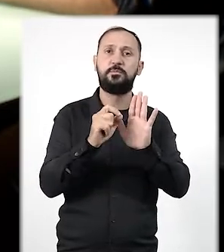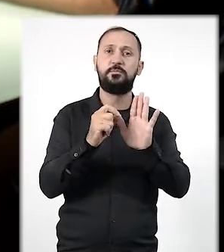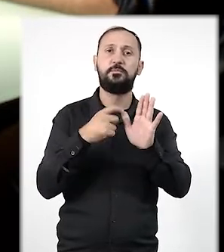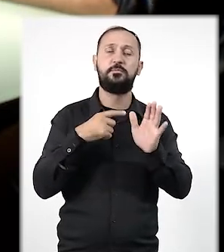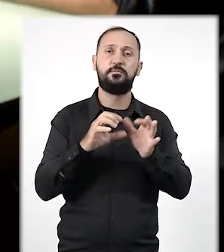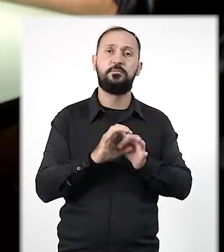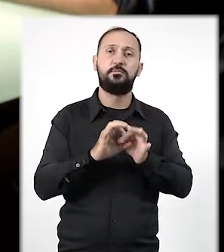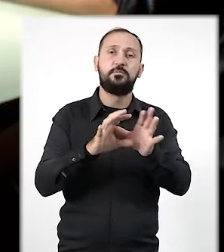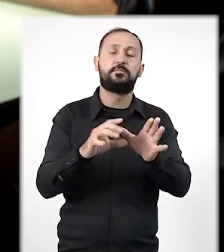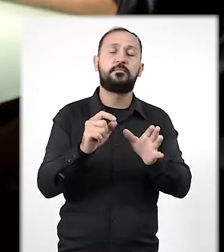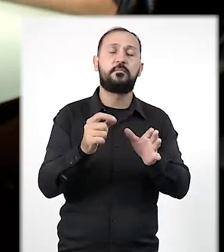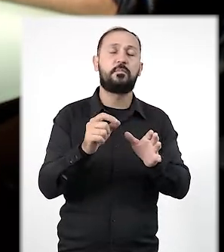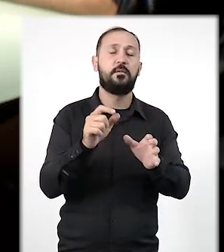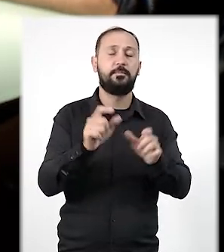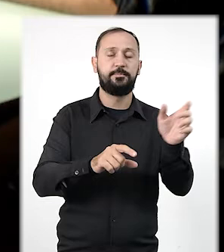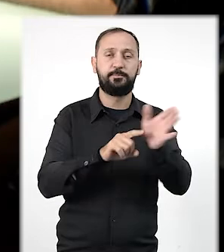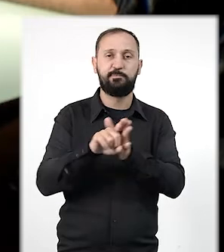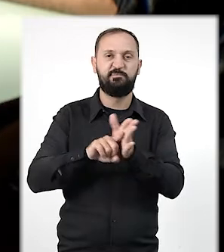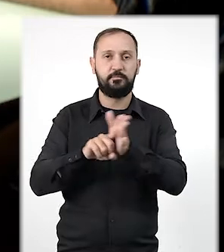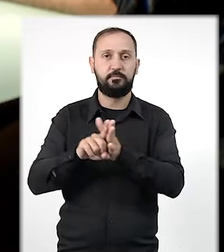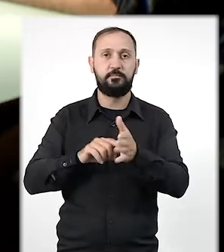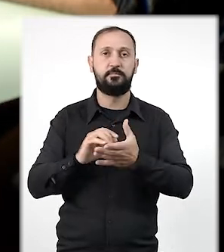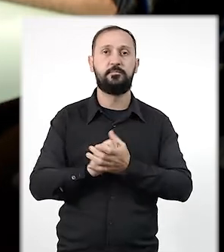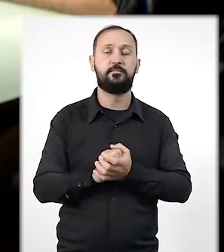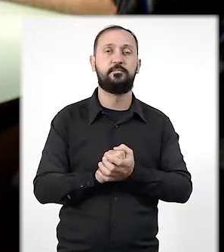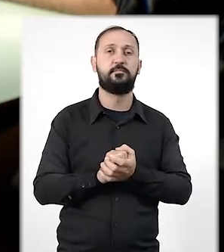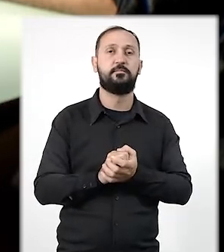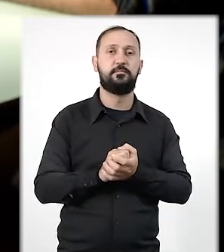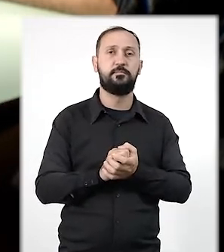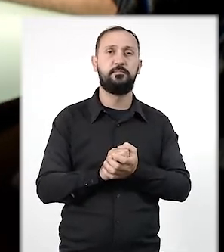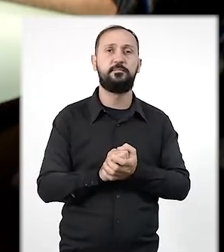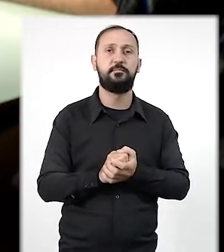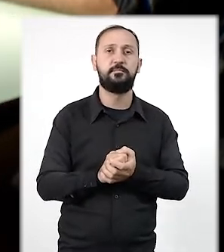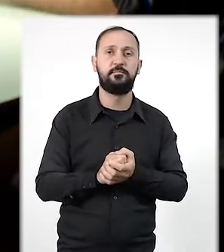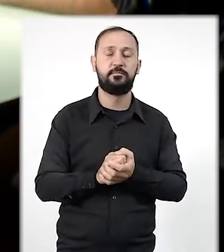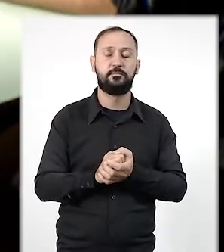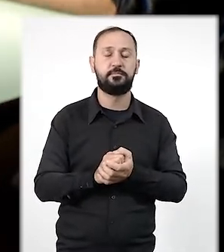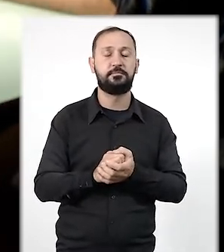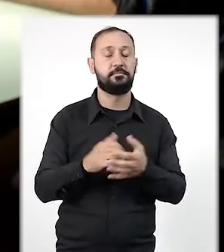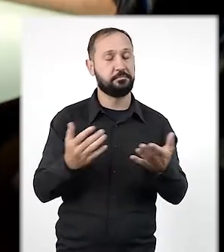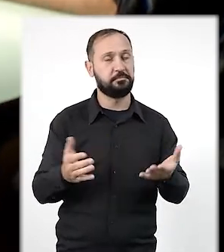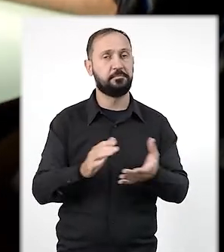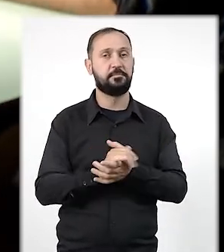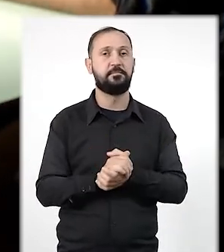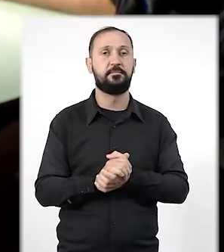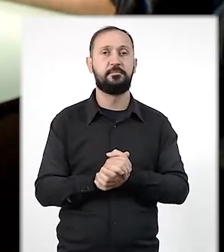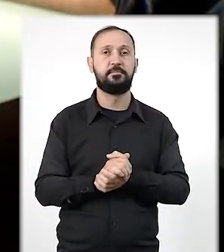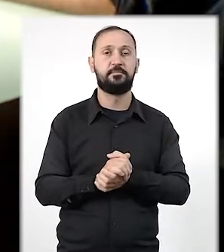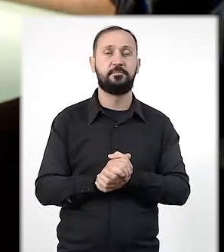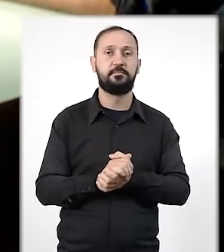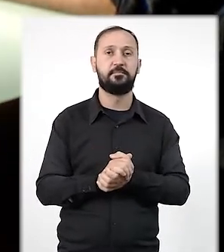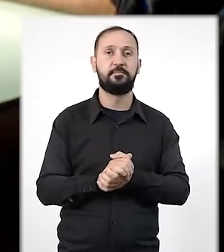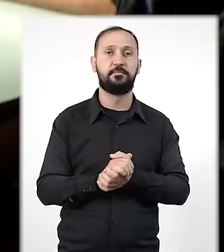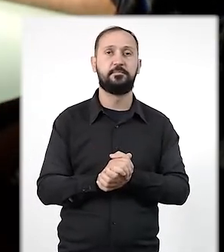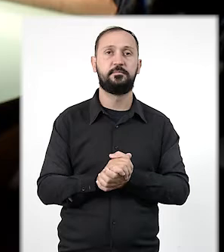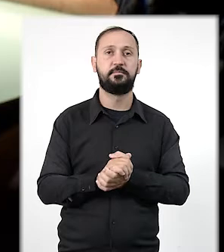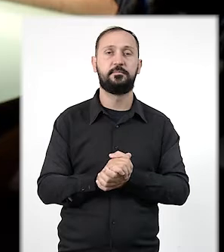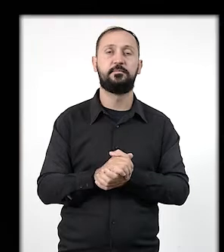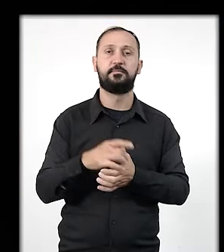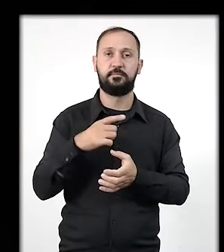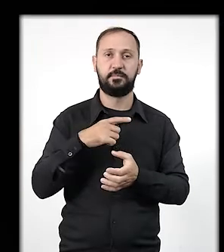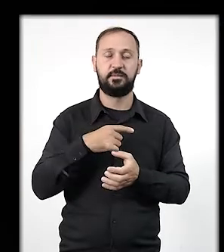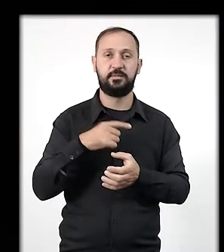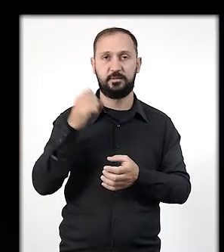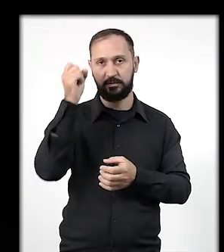ser disponibilizado para os pesquisadores. Ficou contribuição já, né? Com certeza. Bom, a gente teve